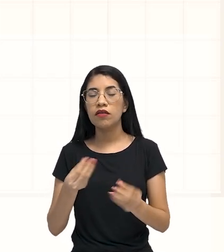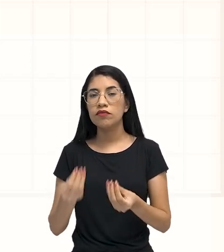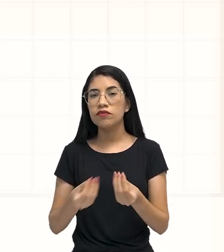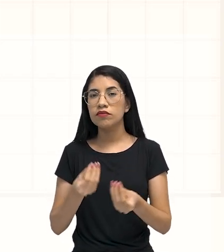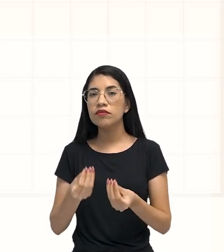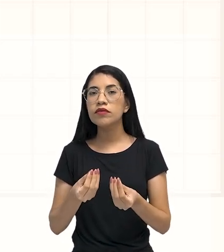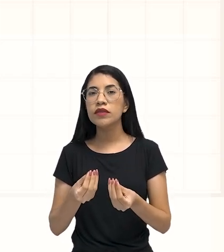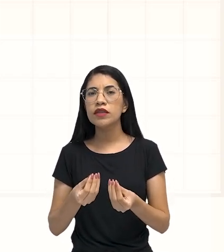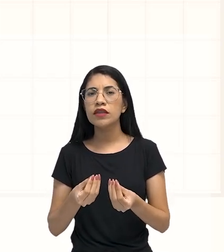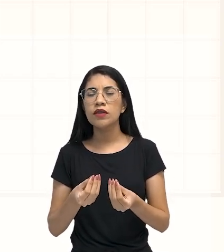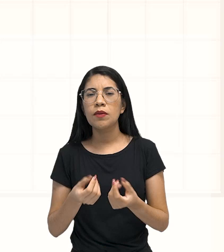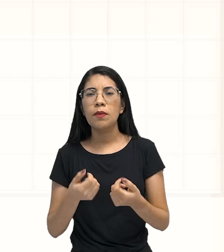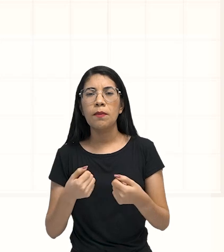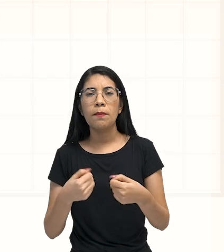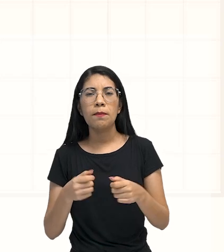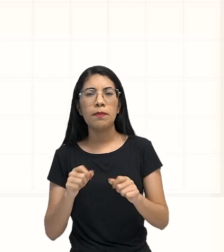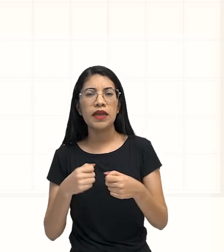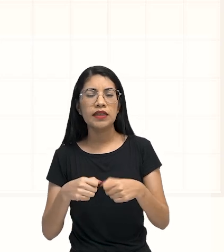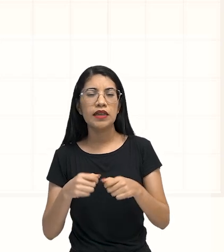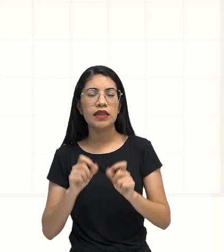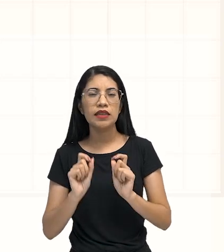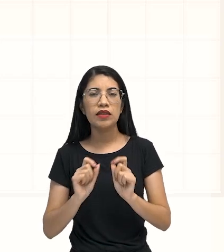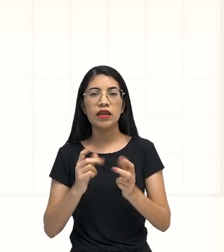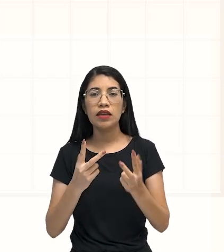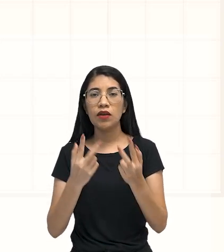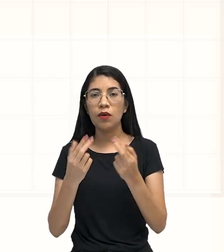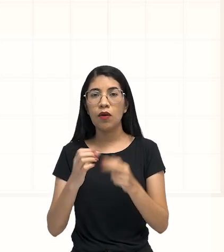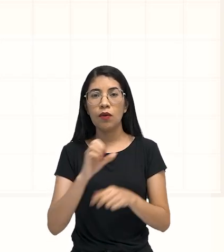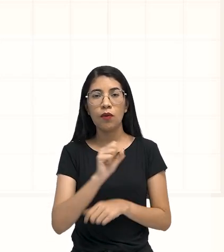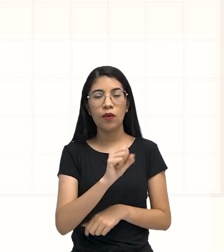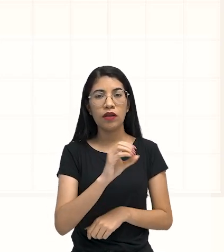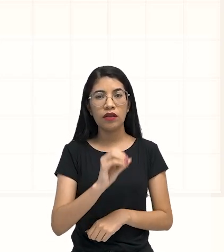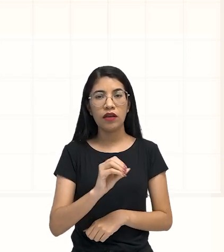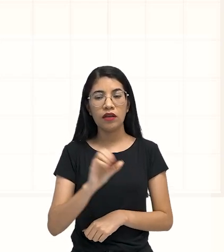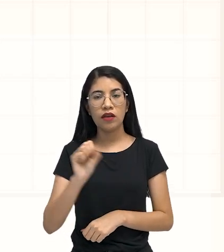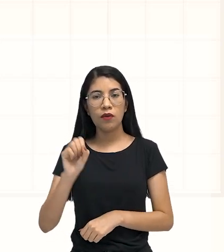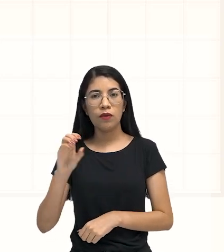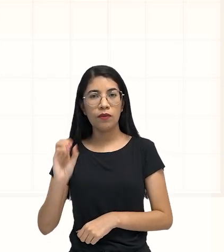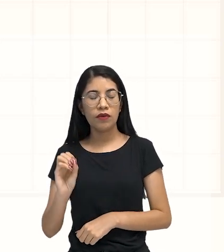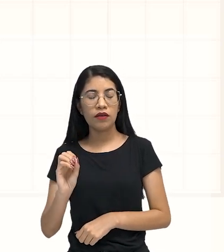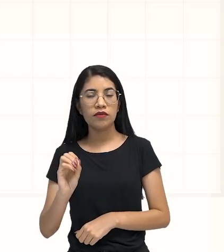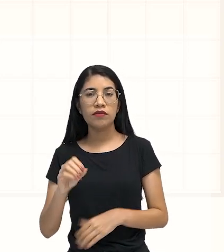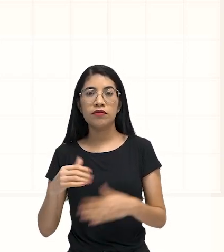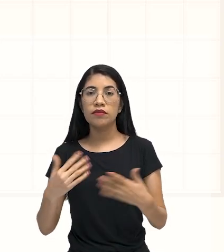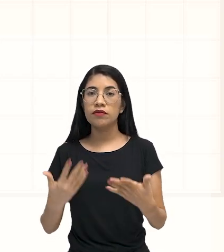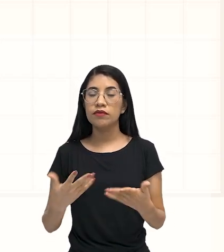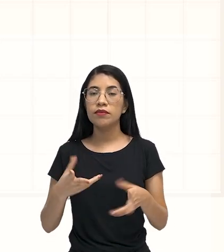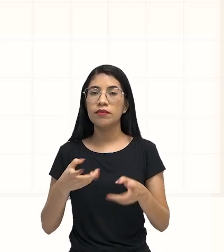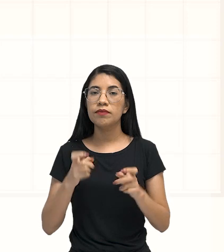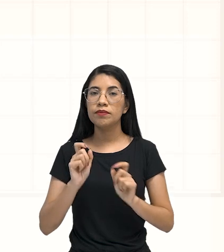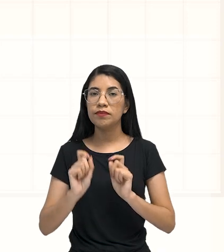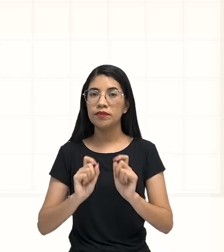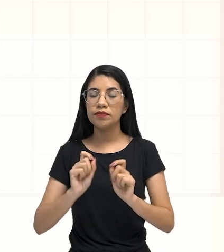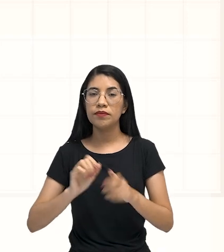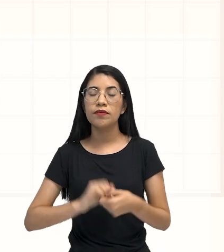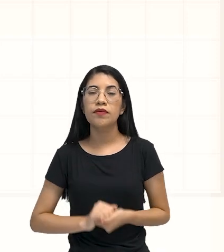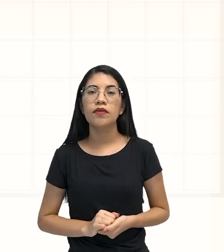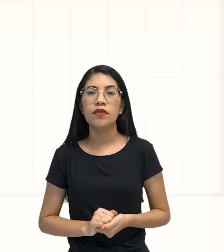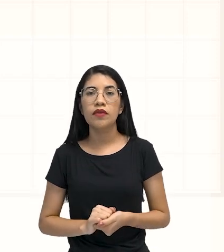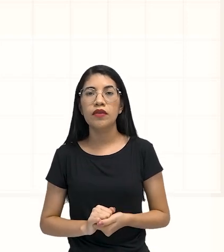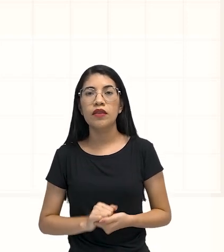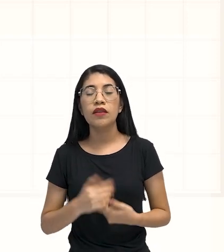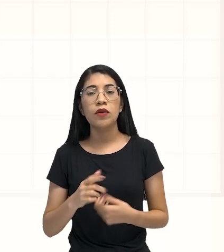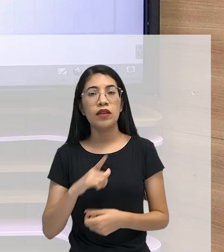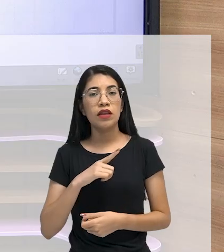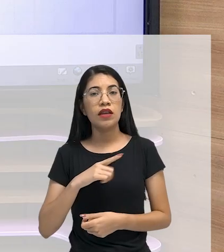então não deveria ter saído 80-80, né? Veja, apesar da gente